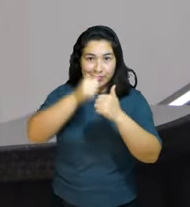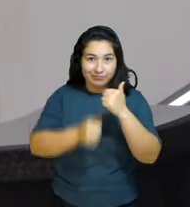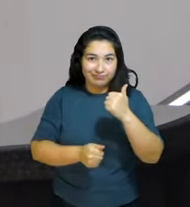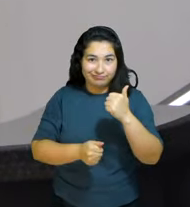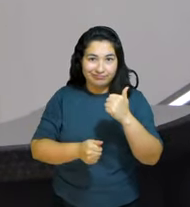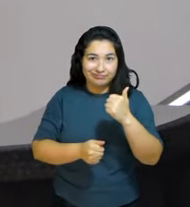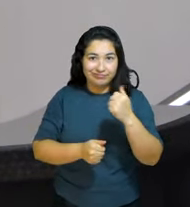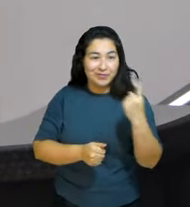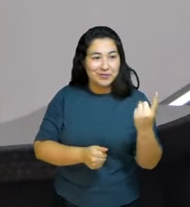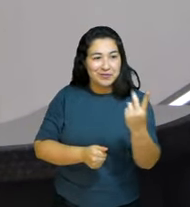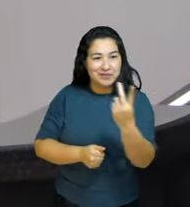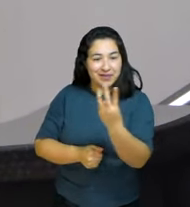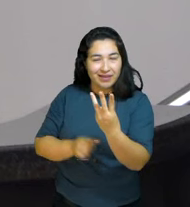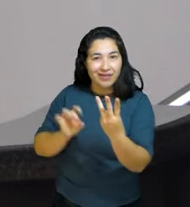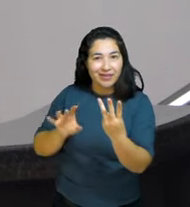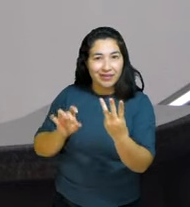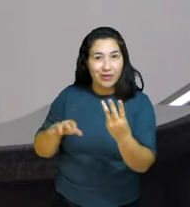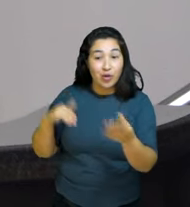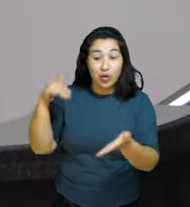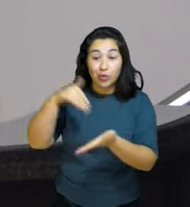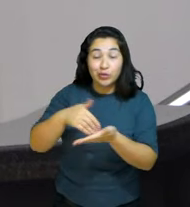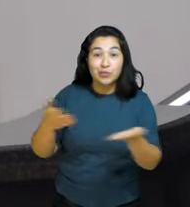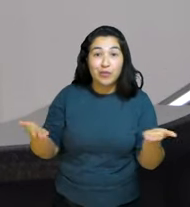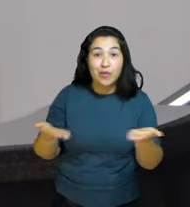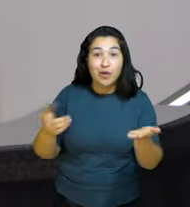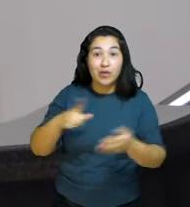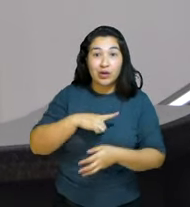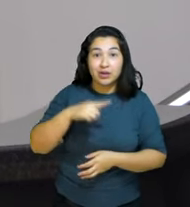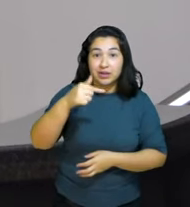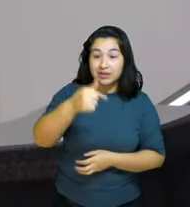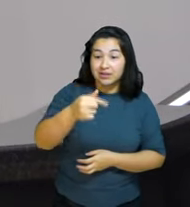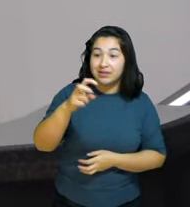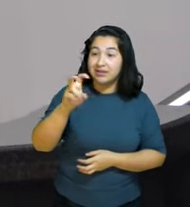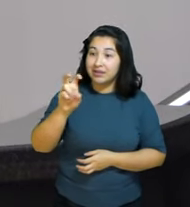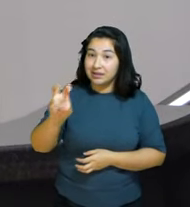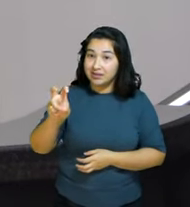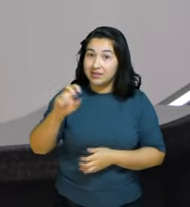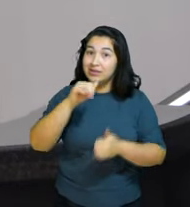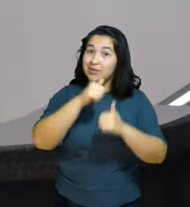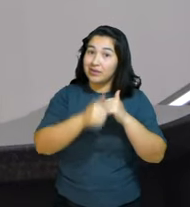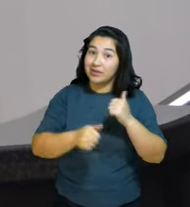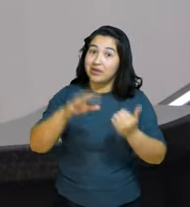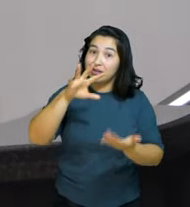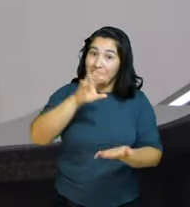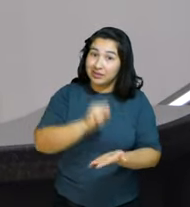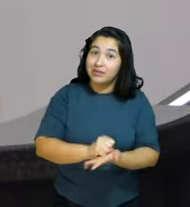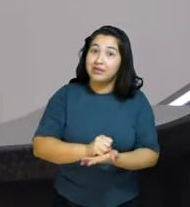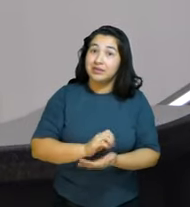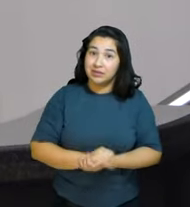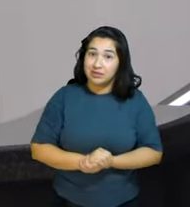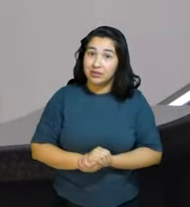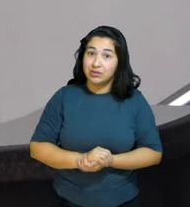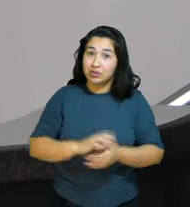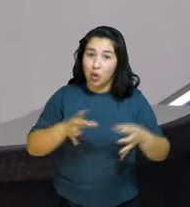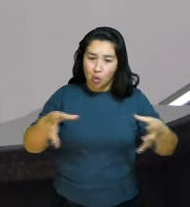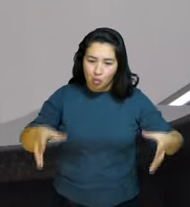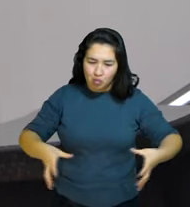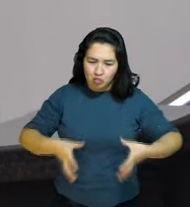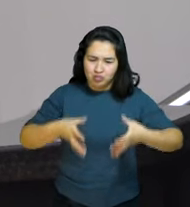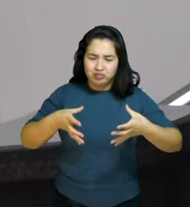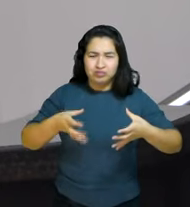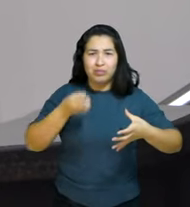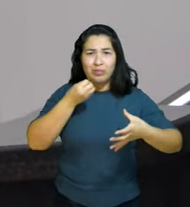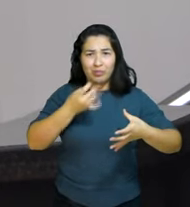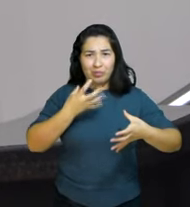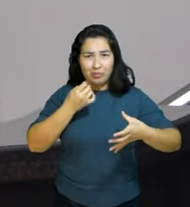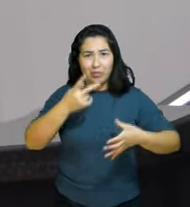última edição do Parajask, tínhamos 75 atletas inscritos. É um universo muito bom, um número muito bom de